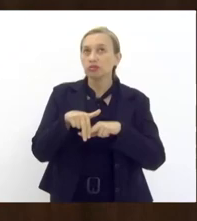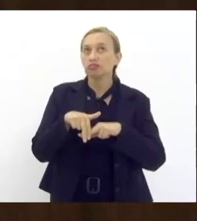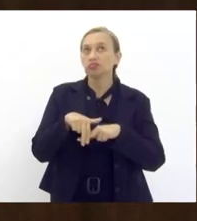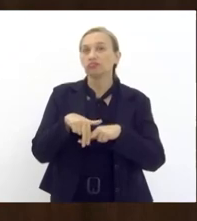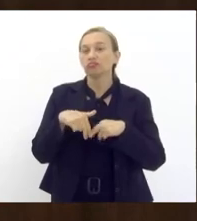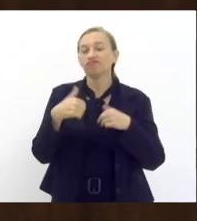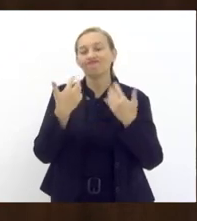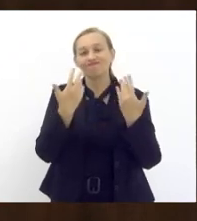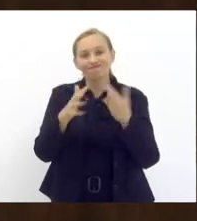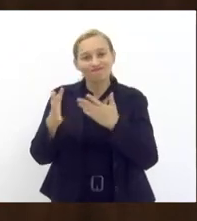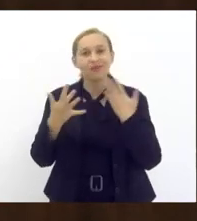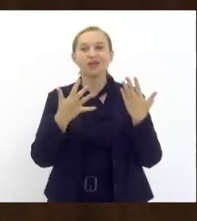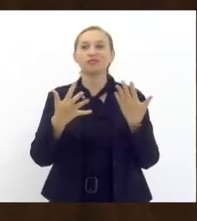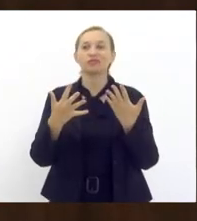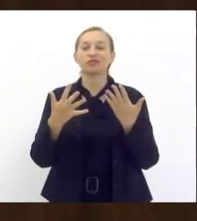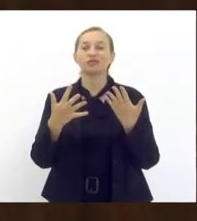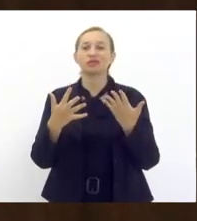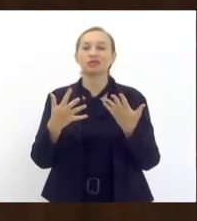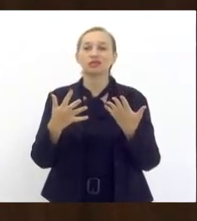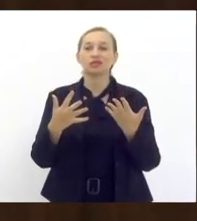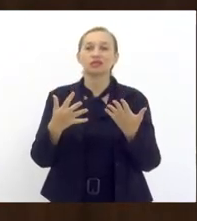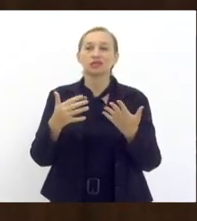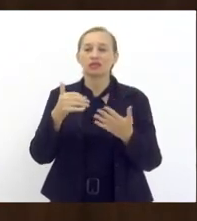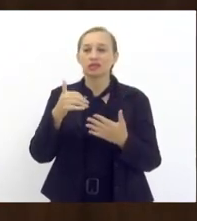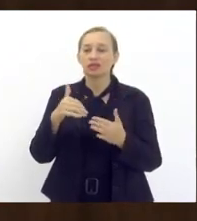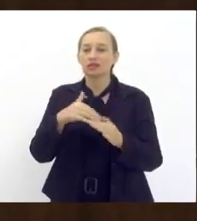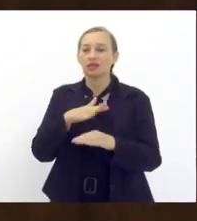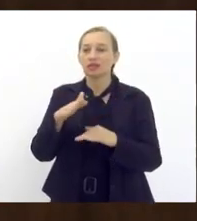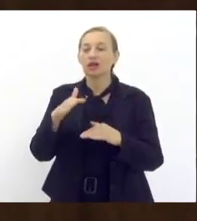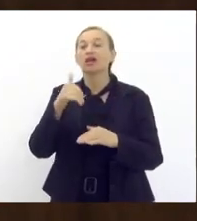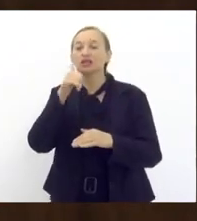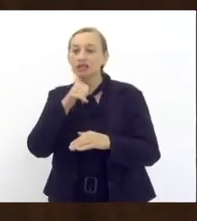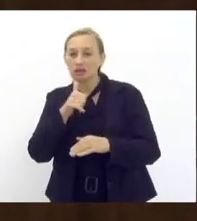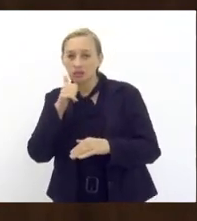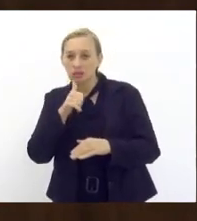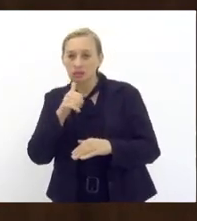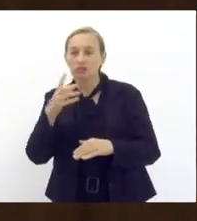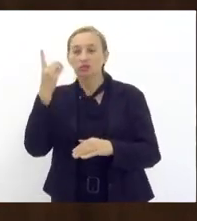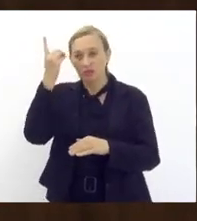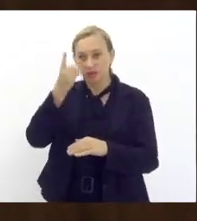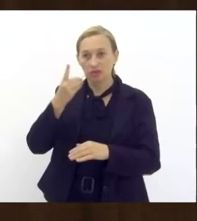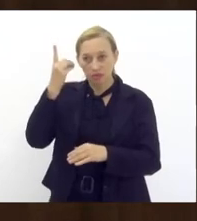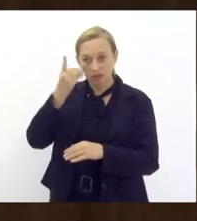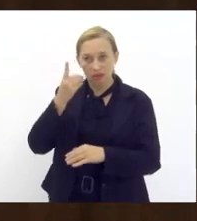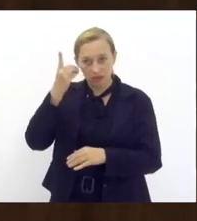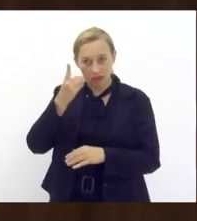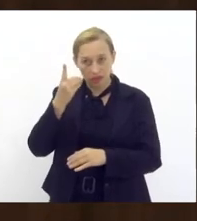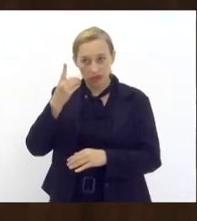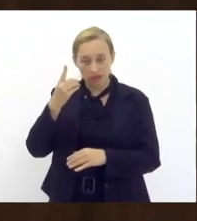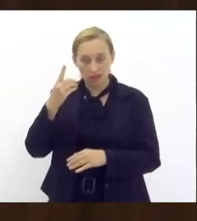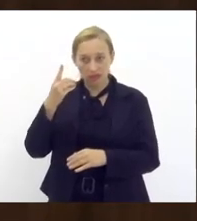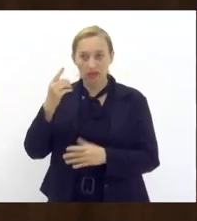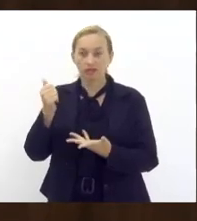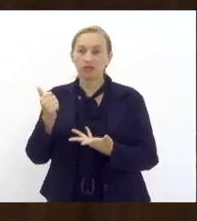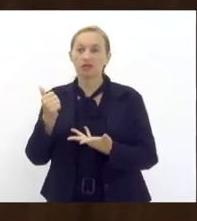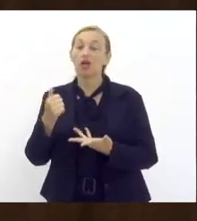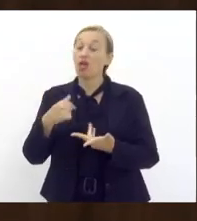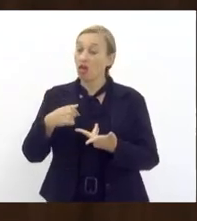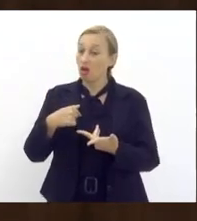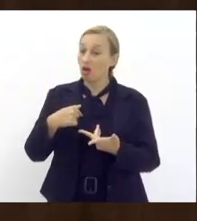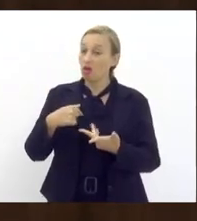queria parabenizar as nobres deputadas autoras, dizer que, com o meu voto, eu dou também a minha